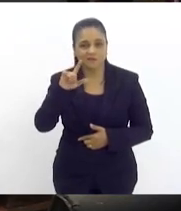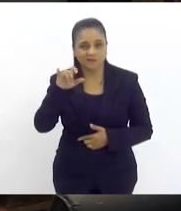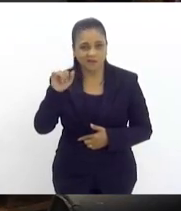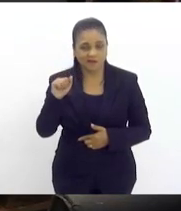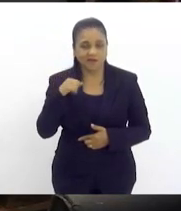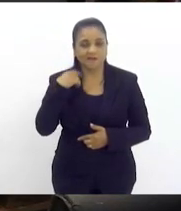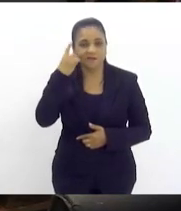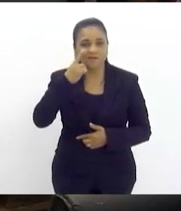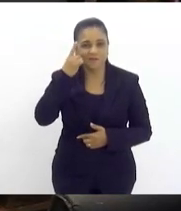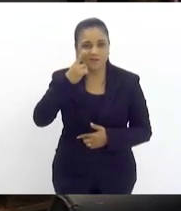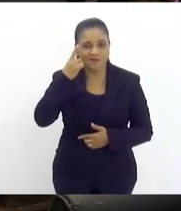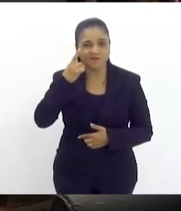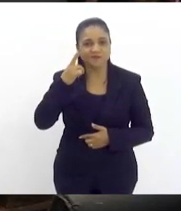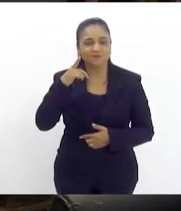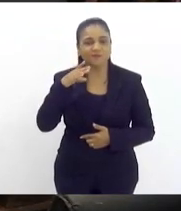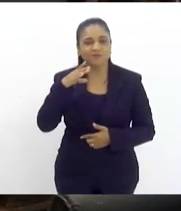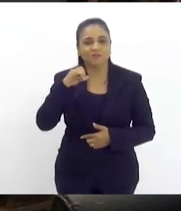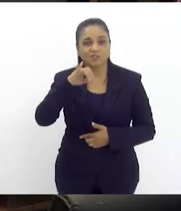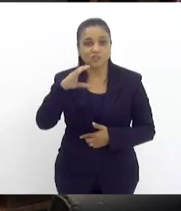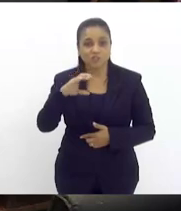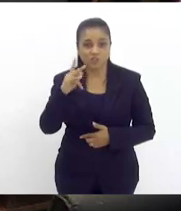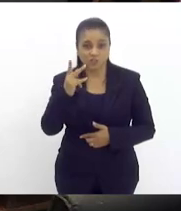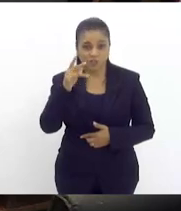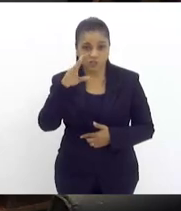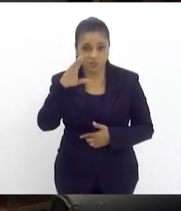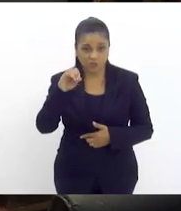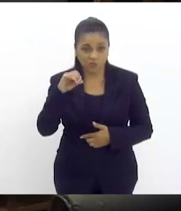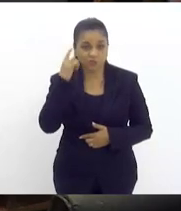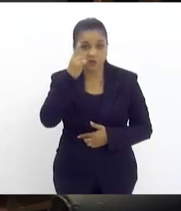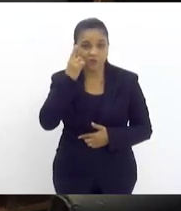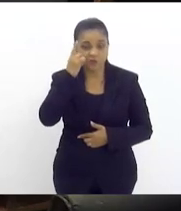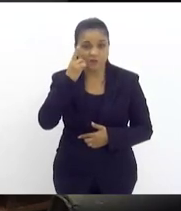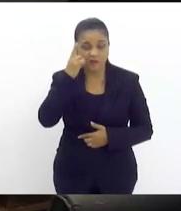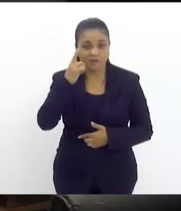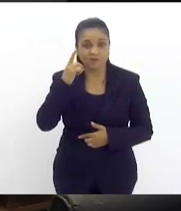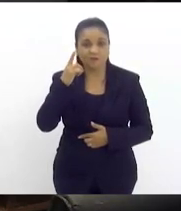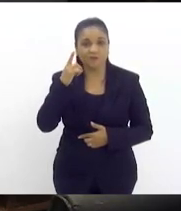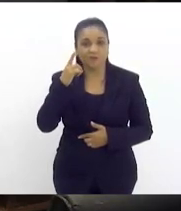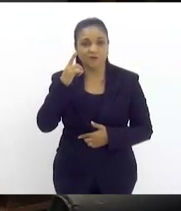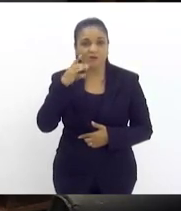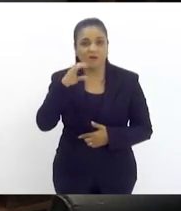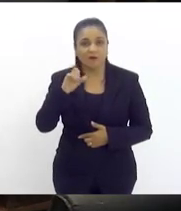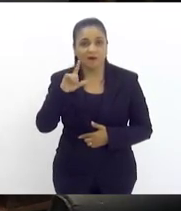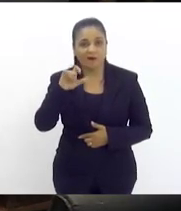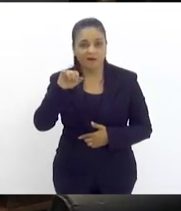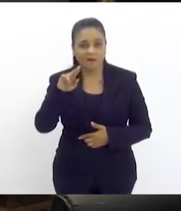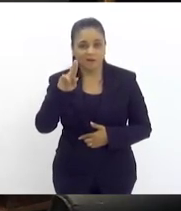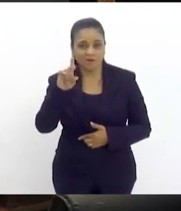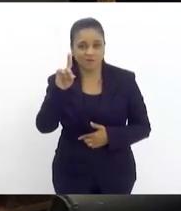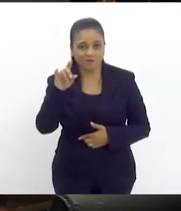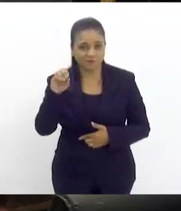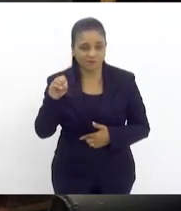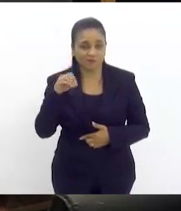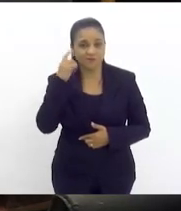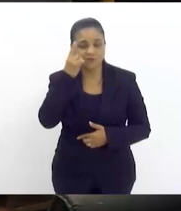Jordão. Deputado Chico Machado. Deputado Cláudio Caiado.